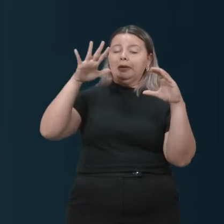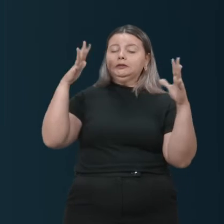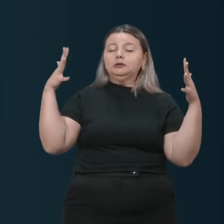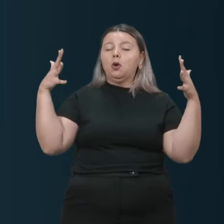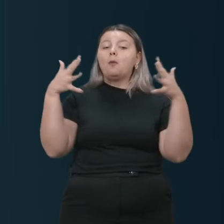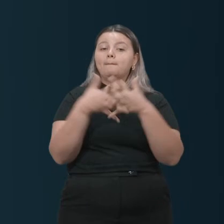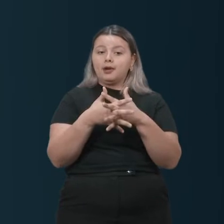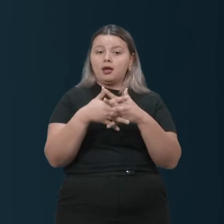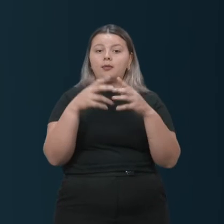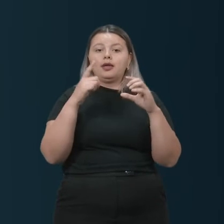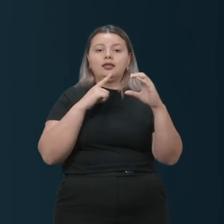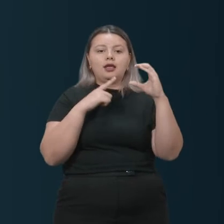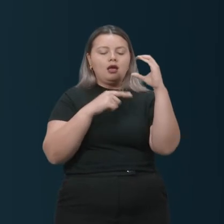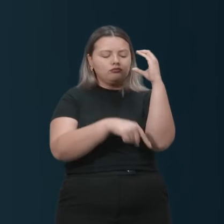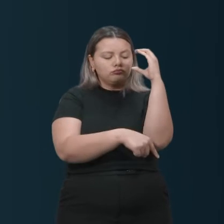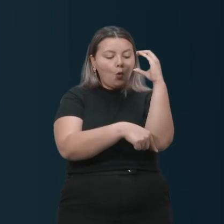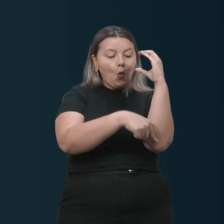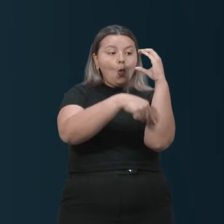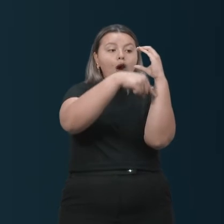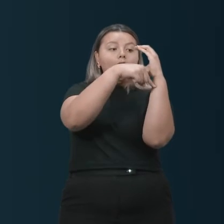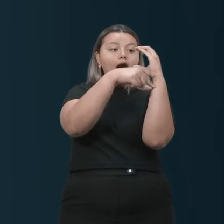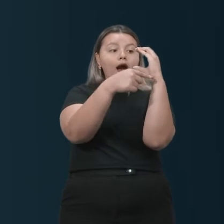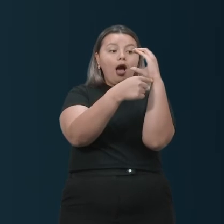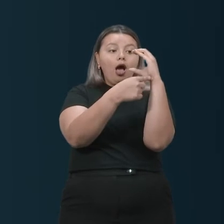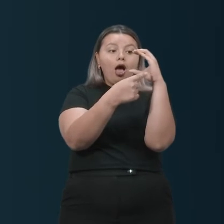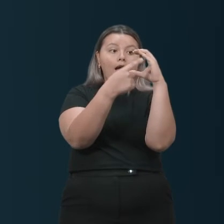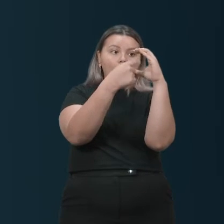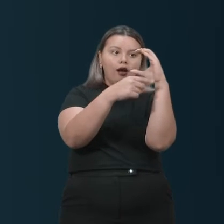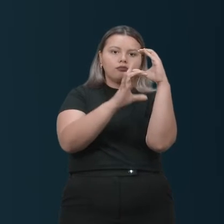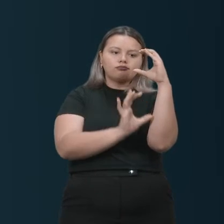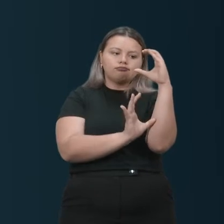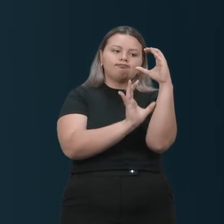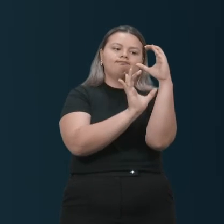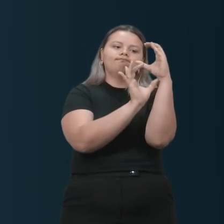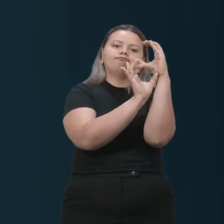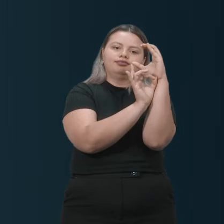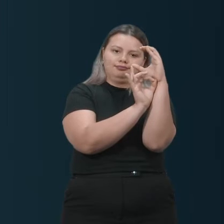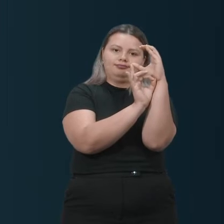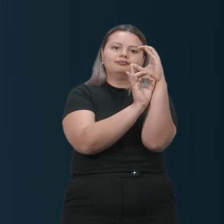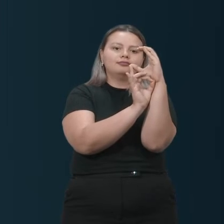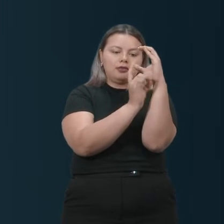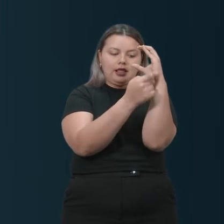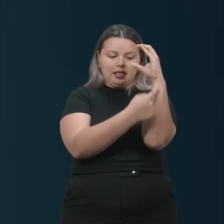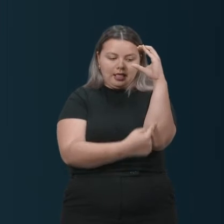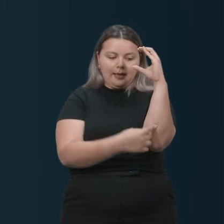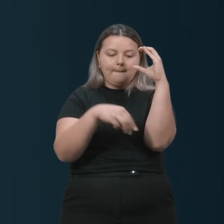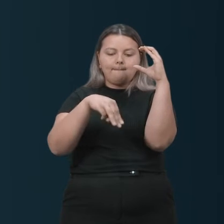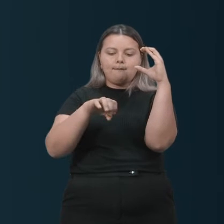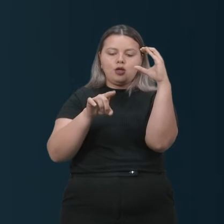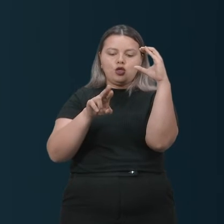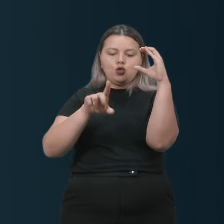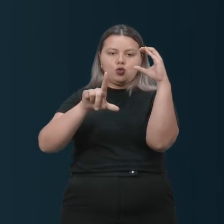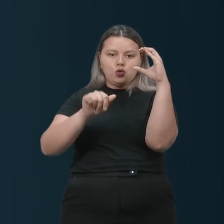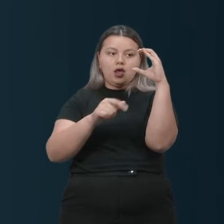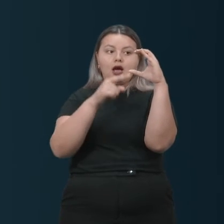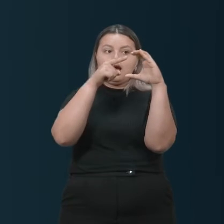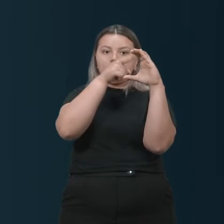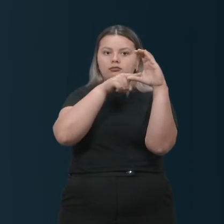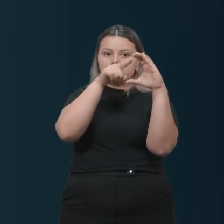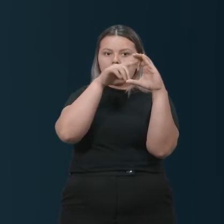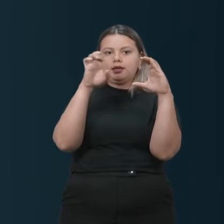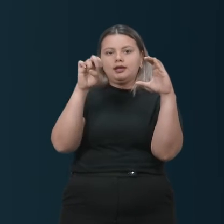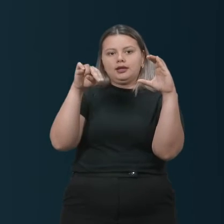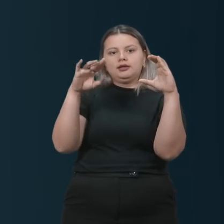que fica acima da medula espinal e corresponde, consequentemente, a uma porção mais evoluída,